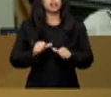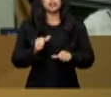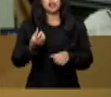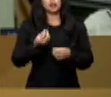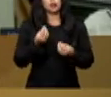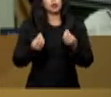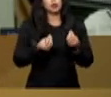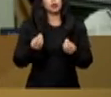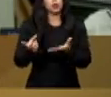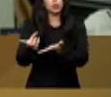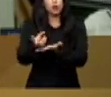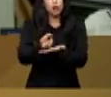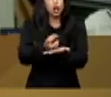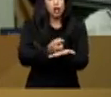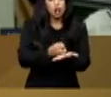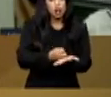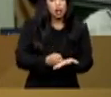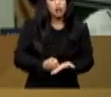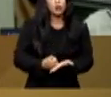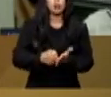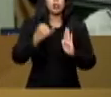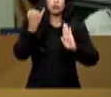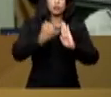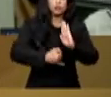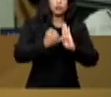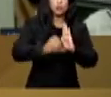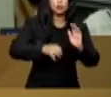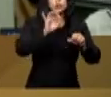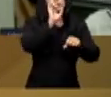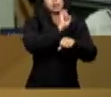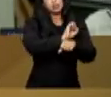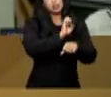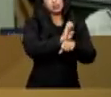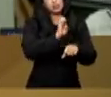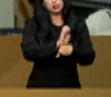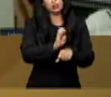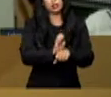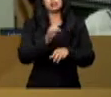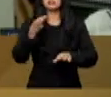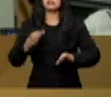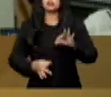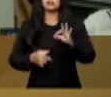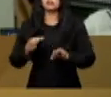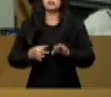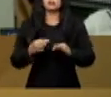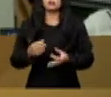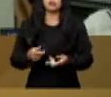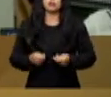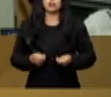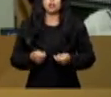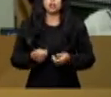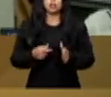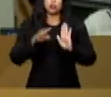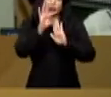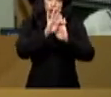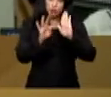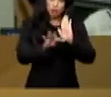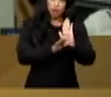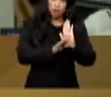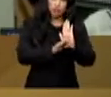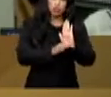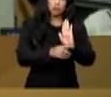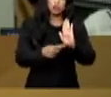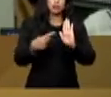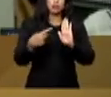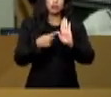deste importante imposto estadual, como se observa da própria justificativa trazida no texto da